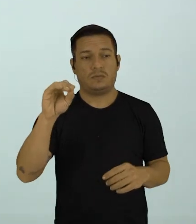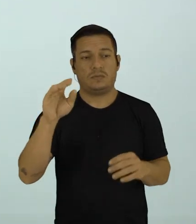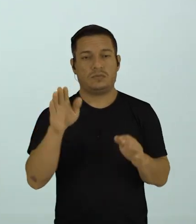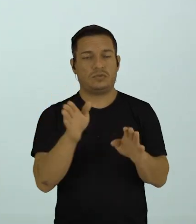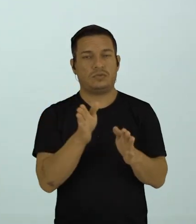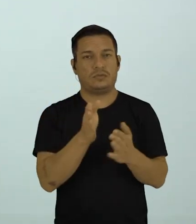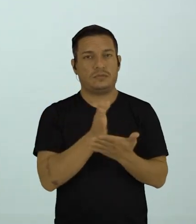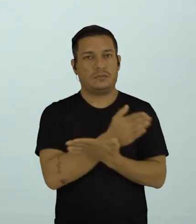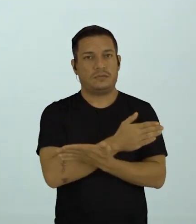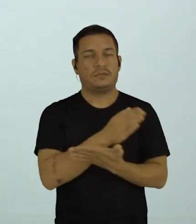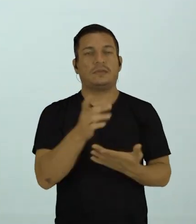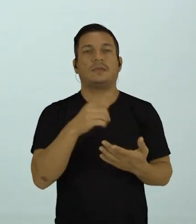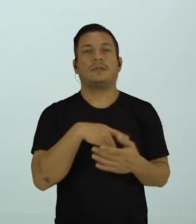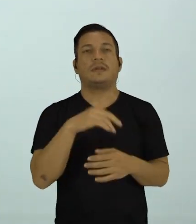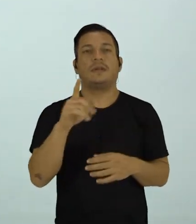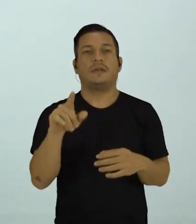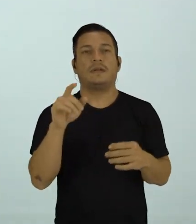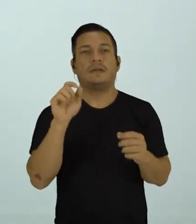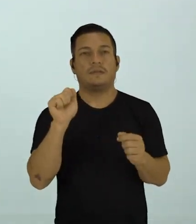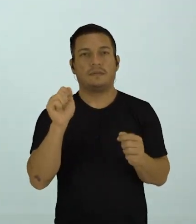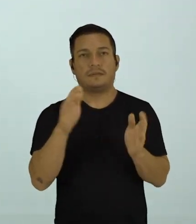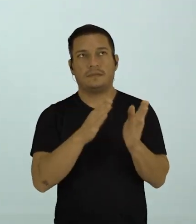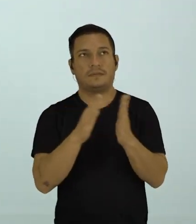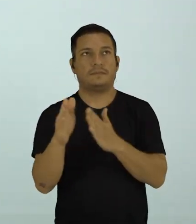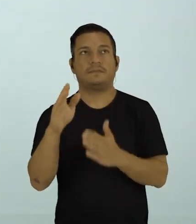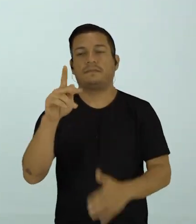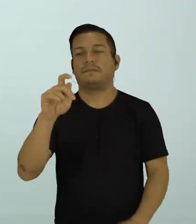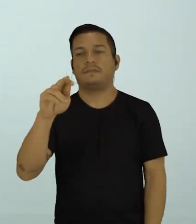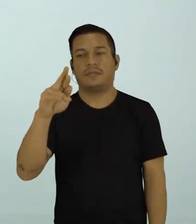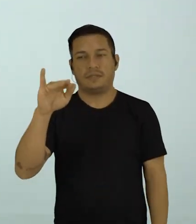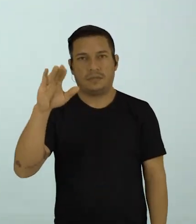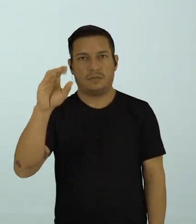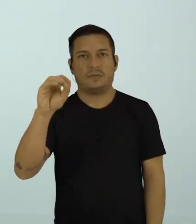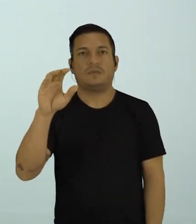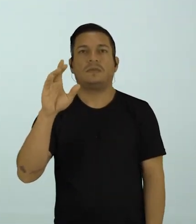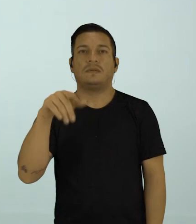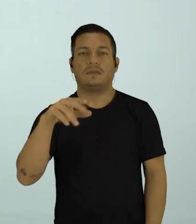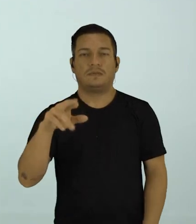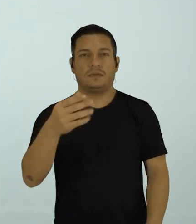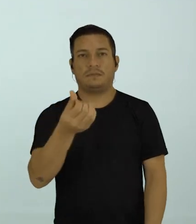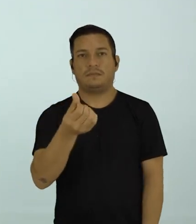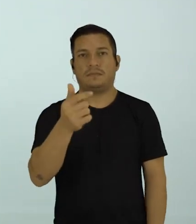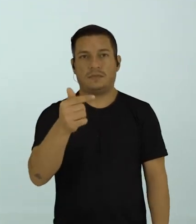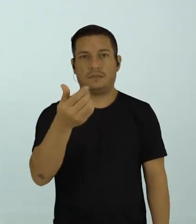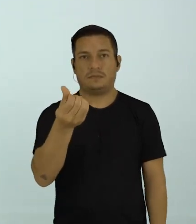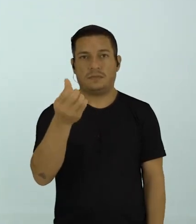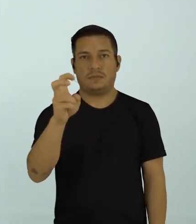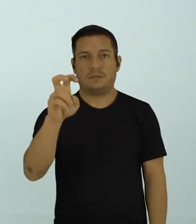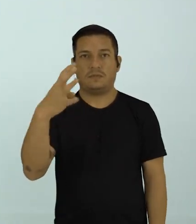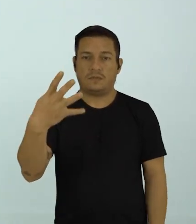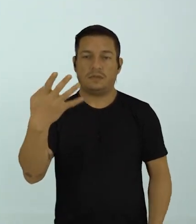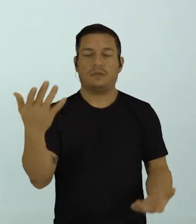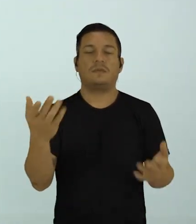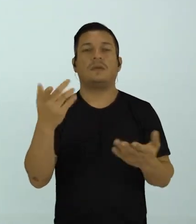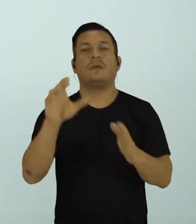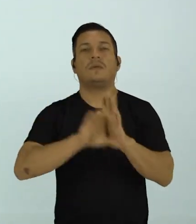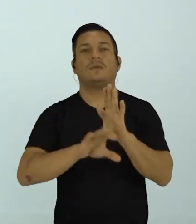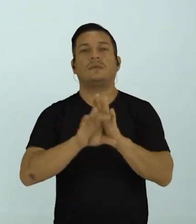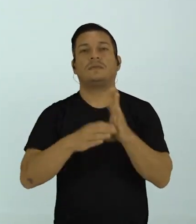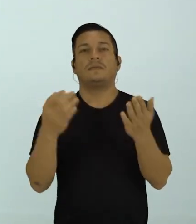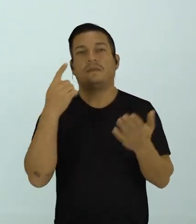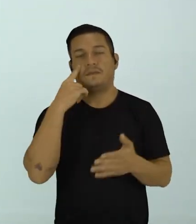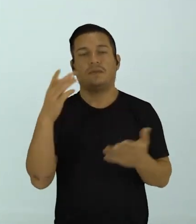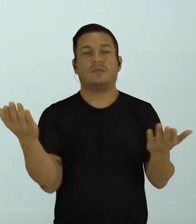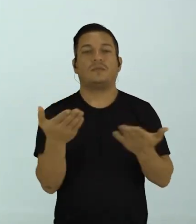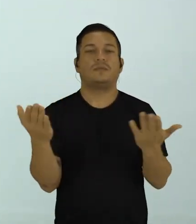0, mas ela não faz parte do nosso período. Então, gente, esse foi o nosso conteúdo que a gente viu hoje,